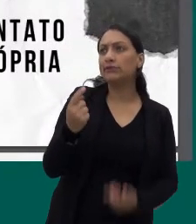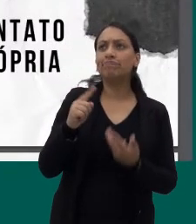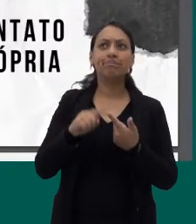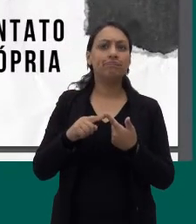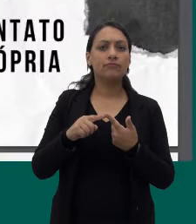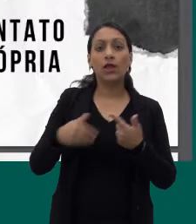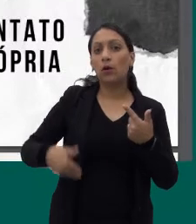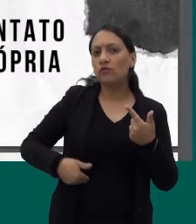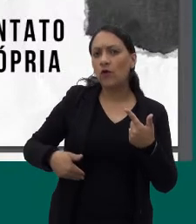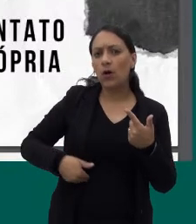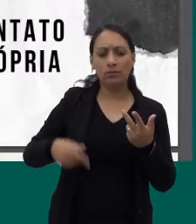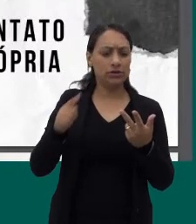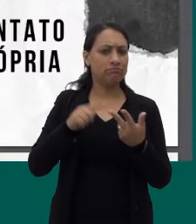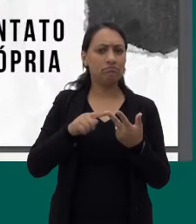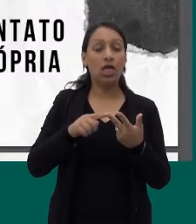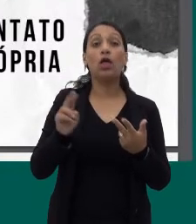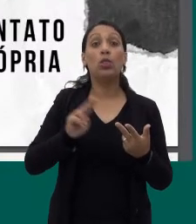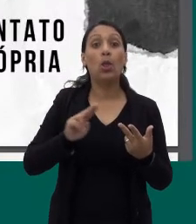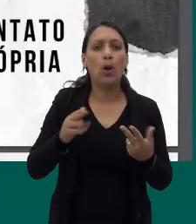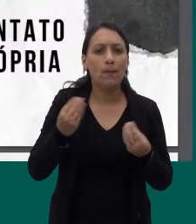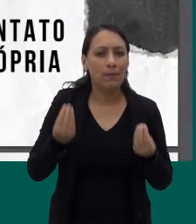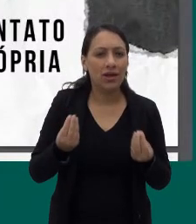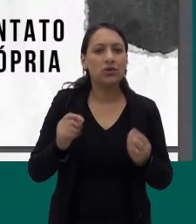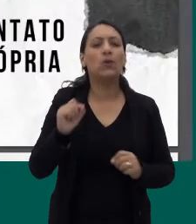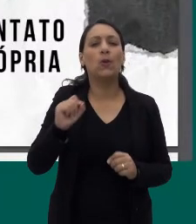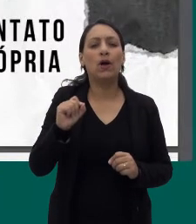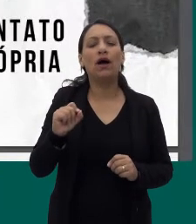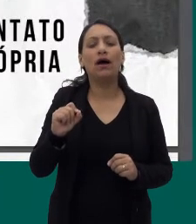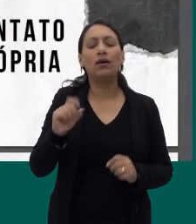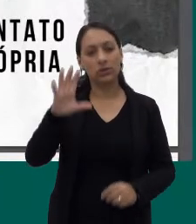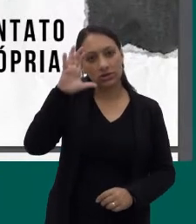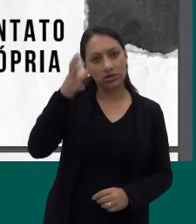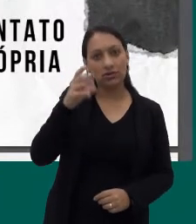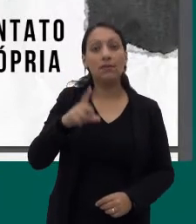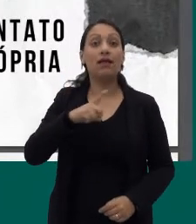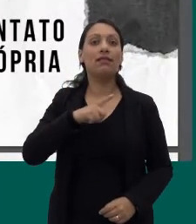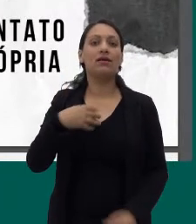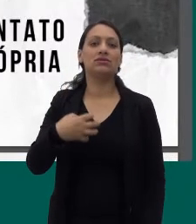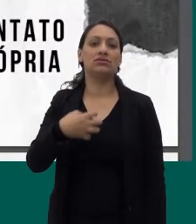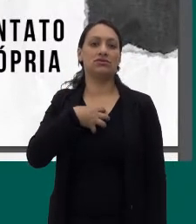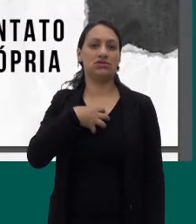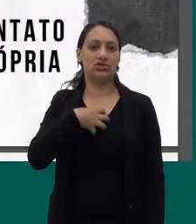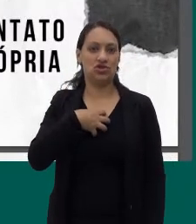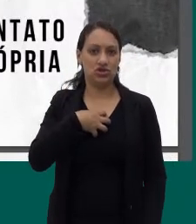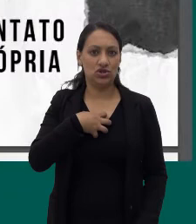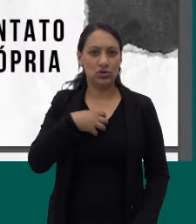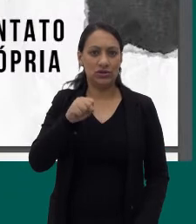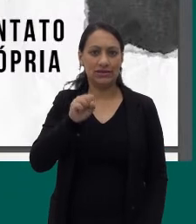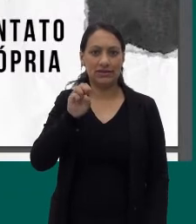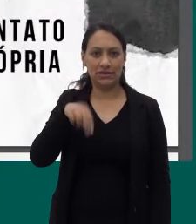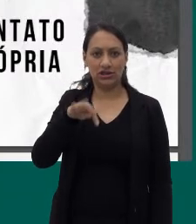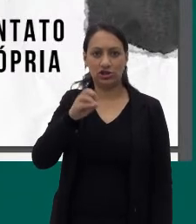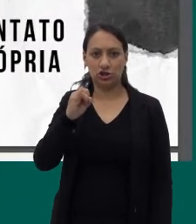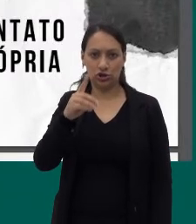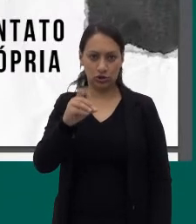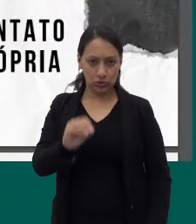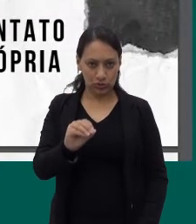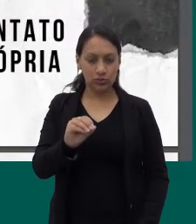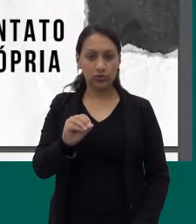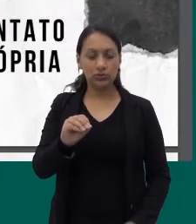fome, nomear isso para que daí tenha um sentido, né? Para que então o choro cesse, por exemplo,